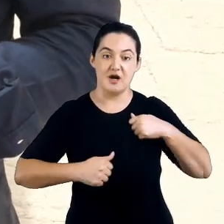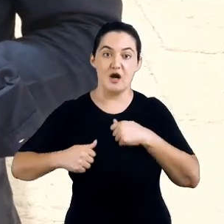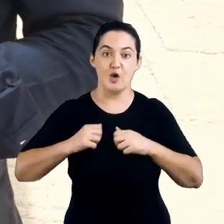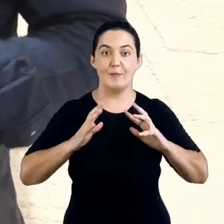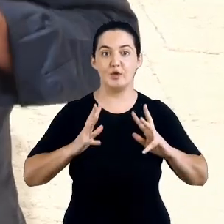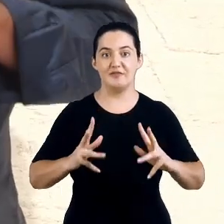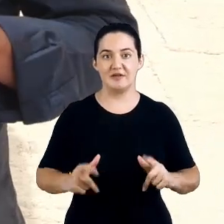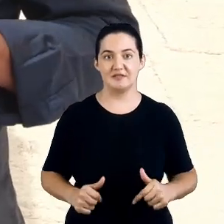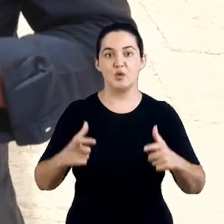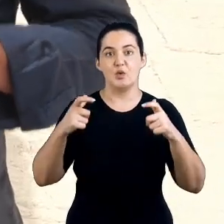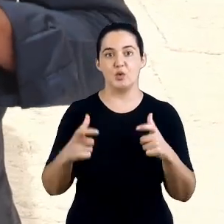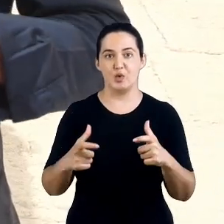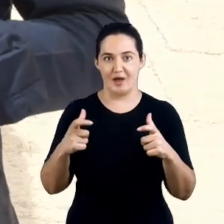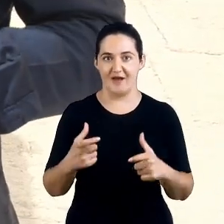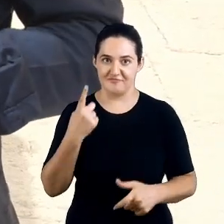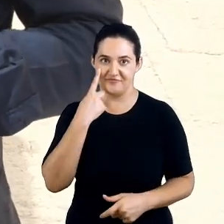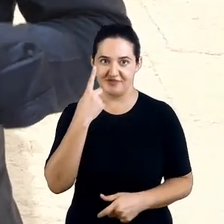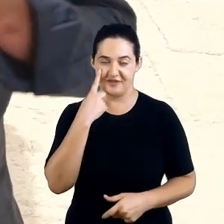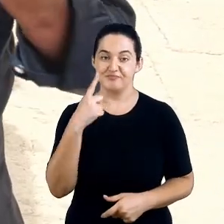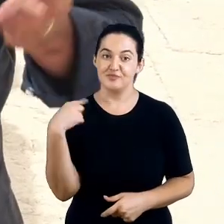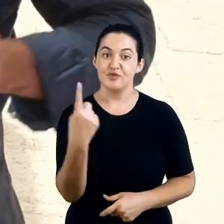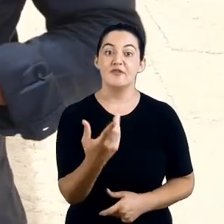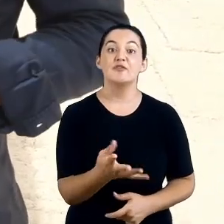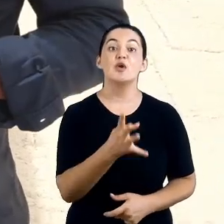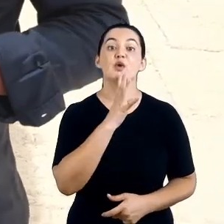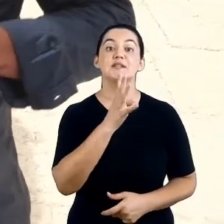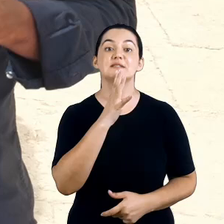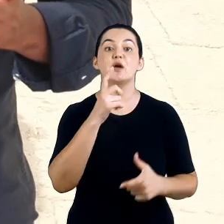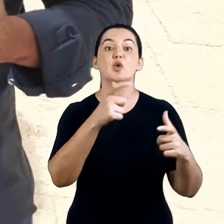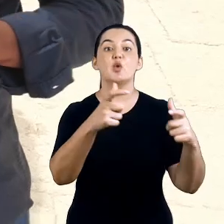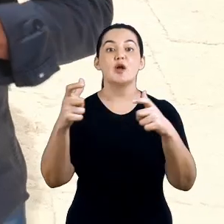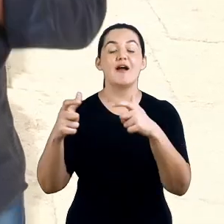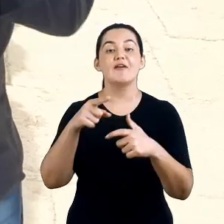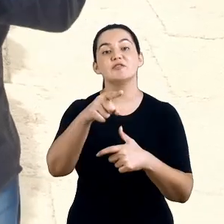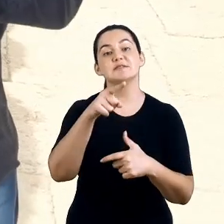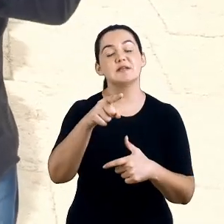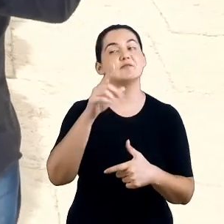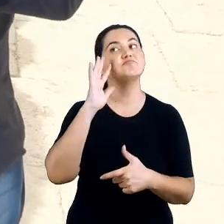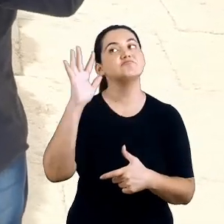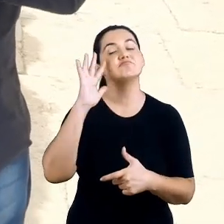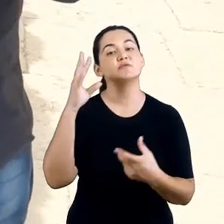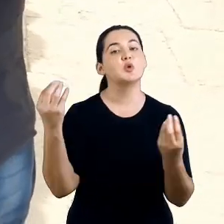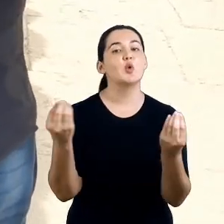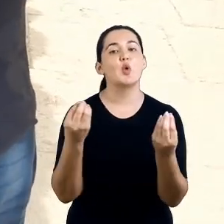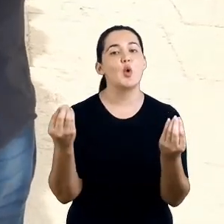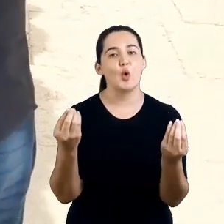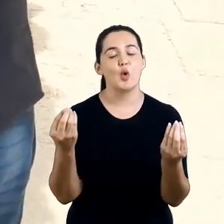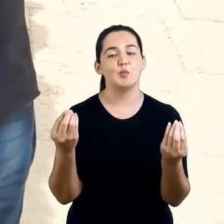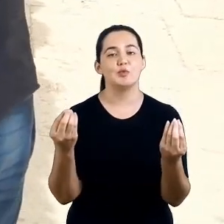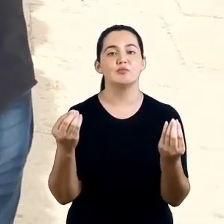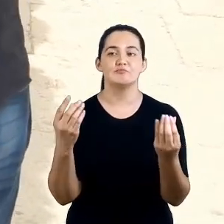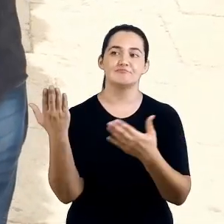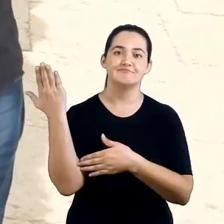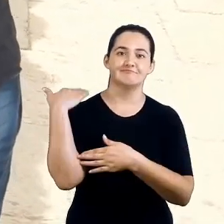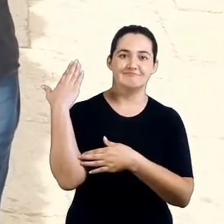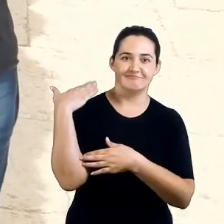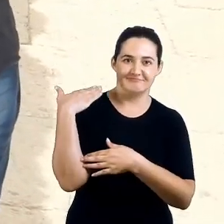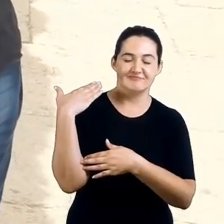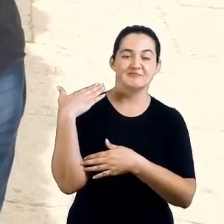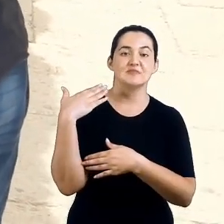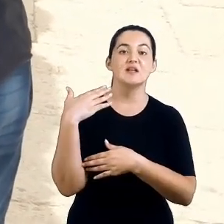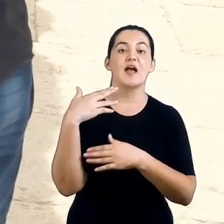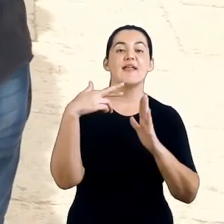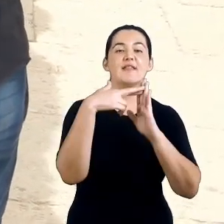purificação num lugar chamado Mikve. E nós vamos conhecer agora esses lugares para que você possa saber um pouco em casa como era